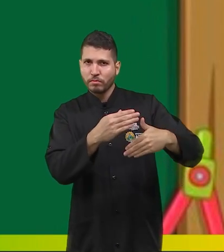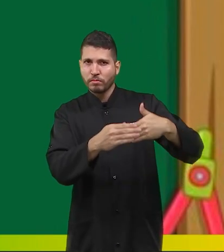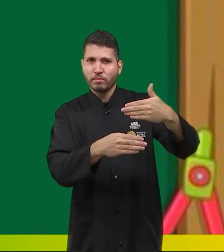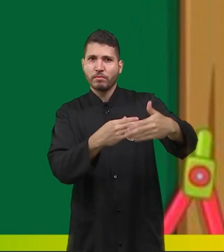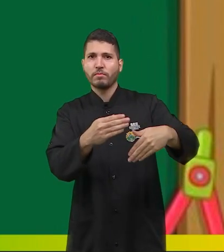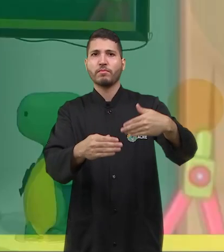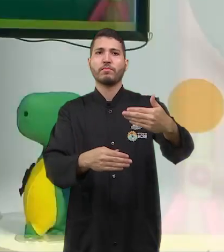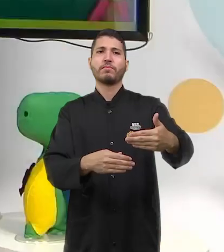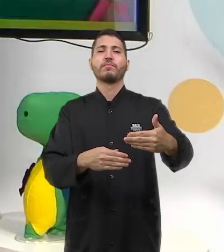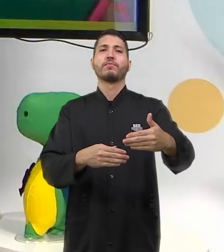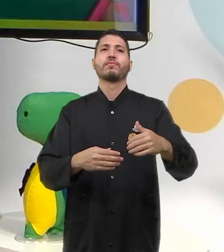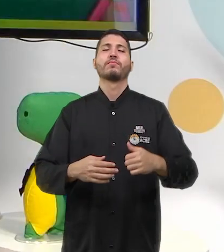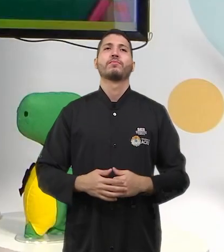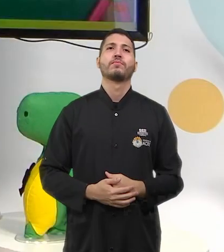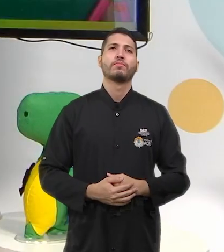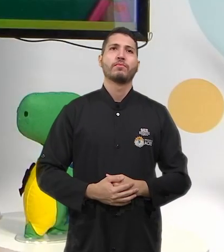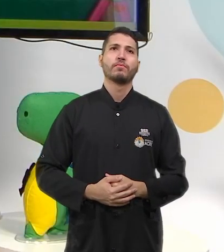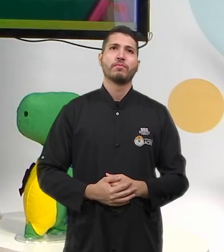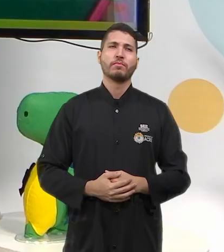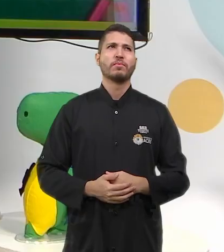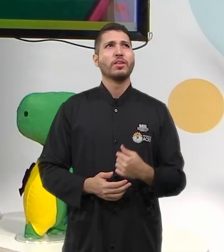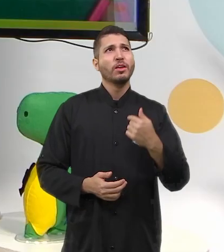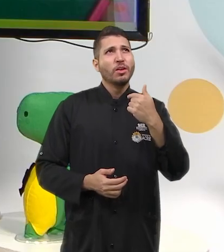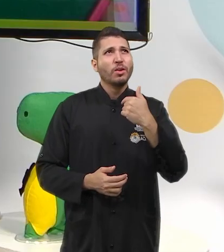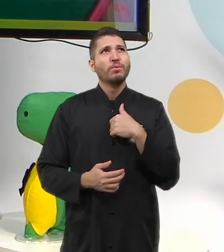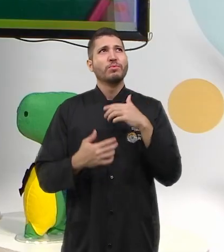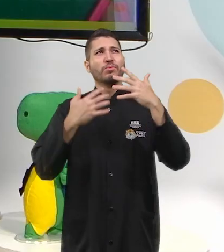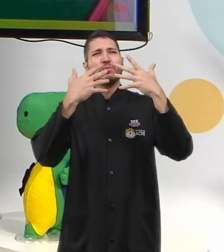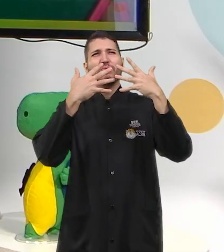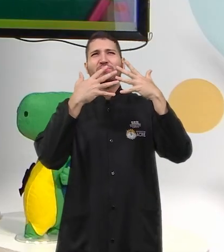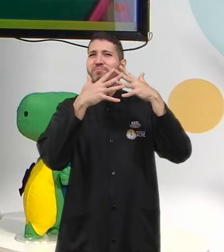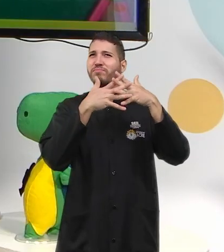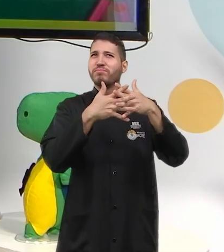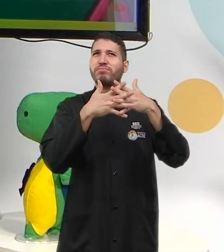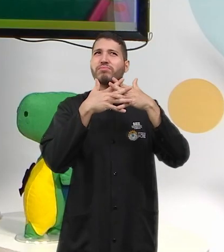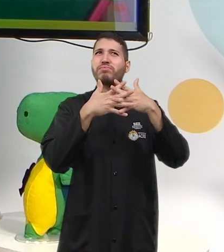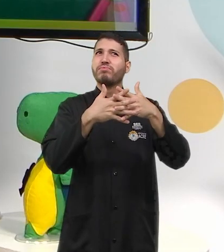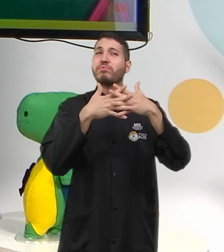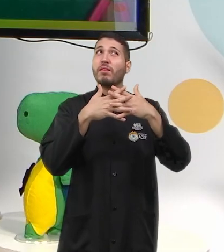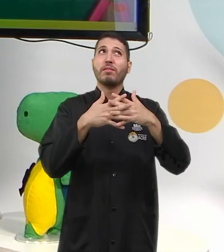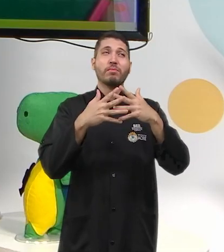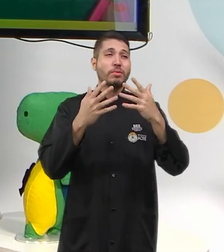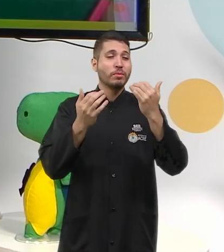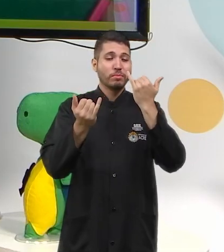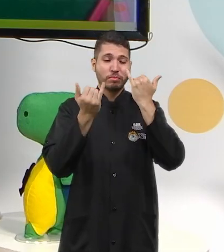Professor, eu estou um pouco confuso. É muito termo, muita informação.